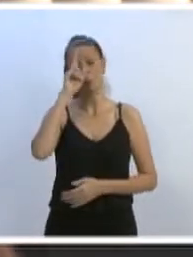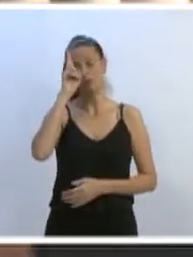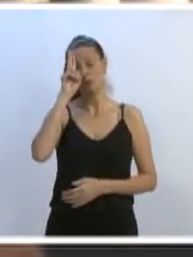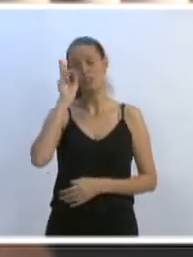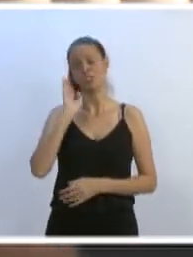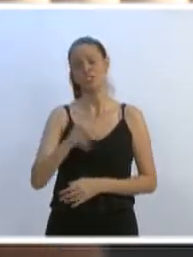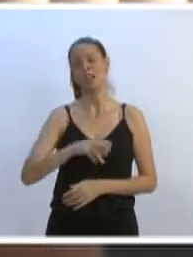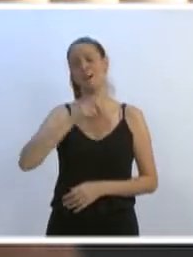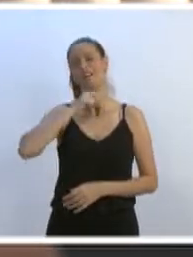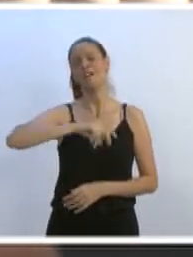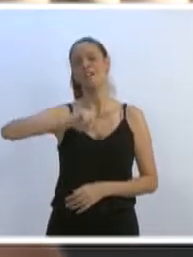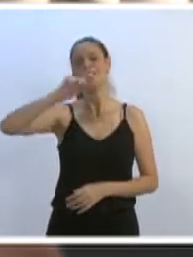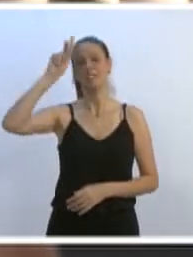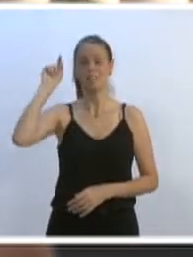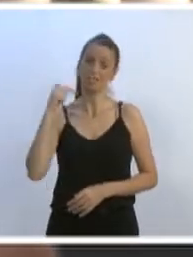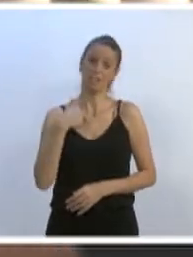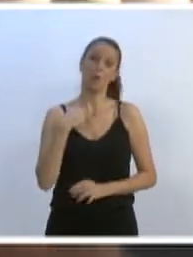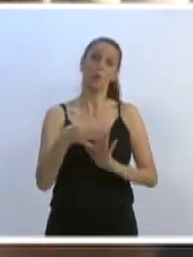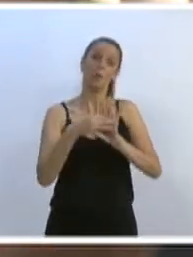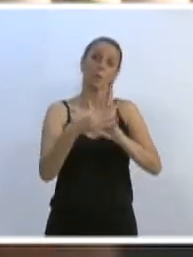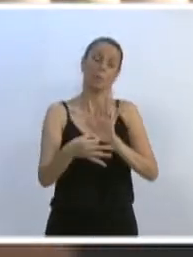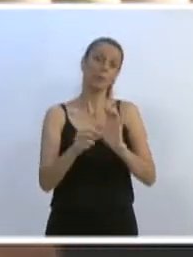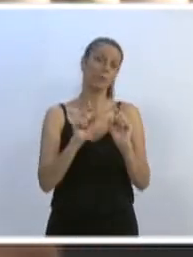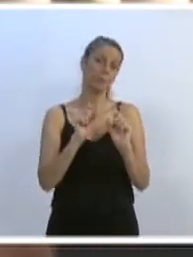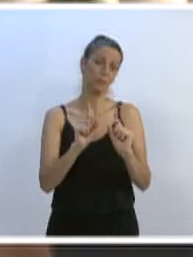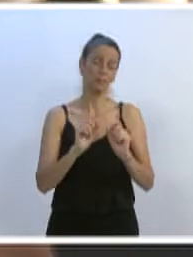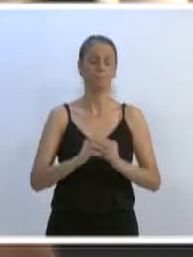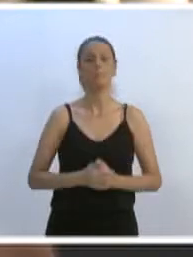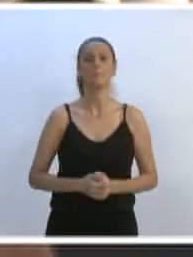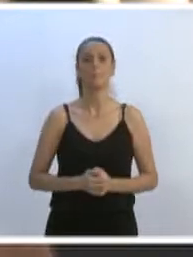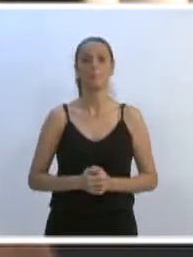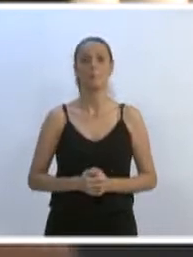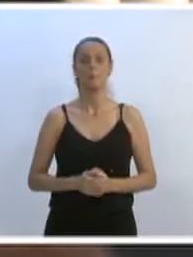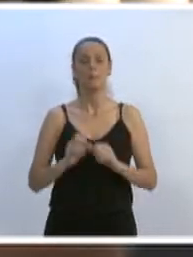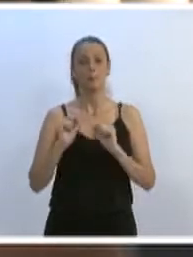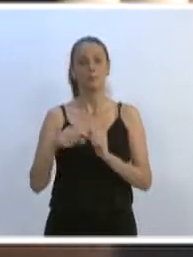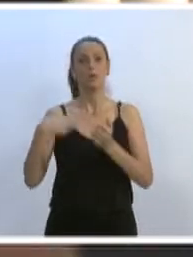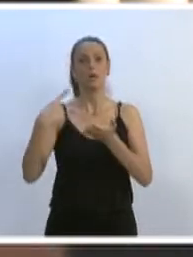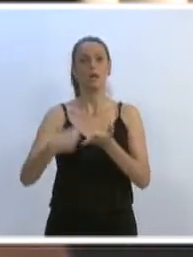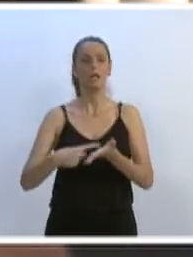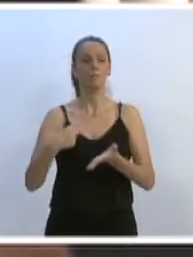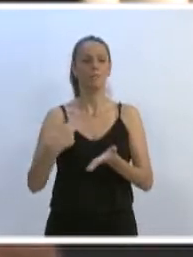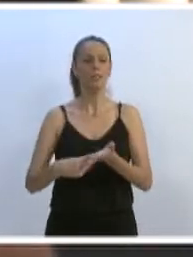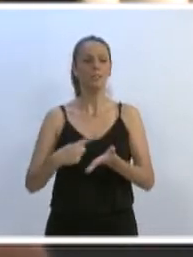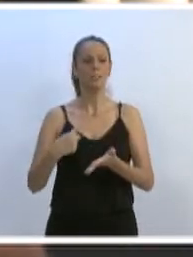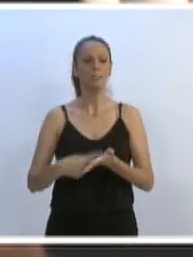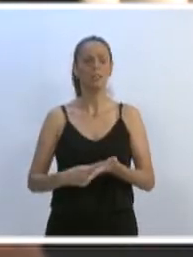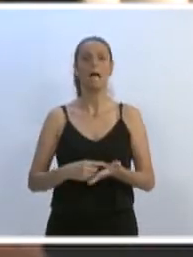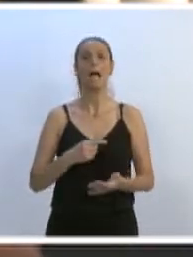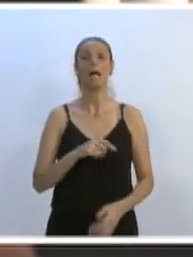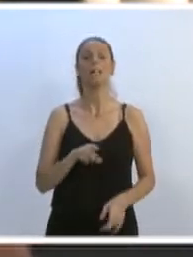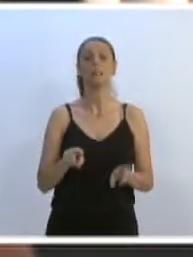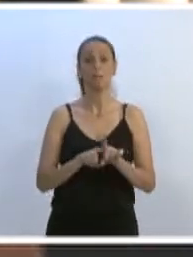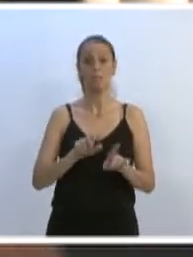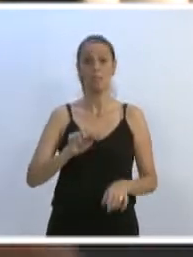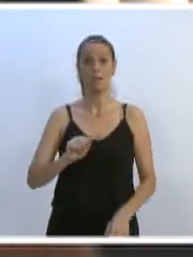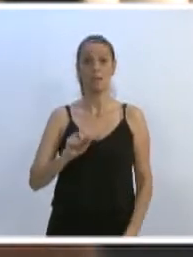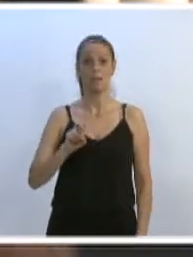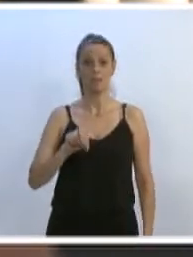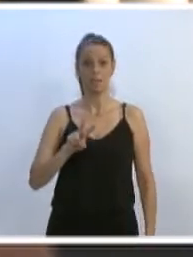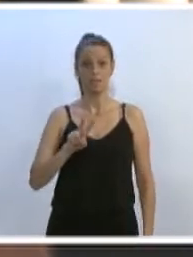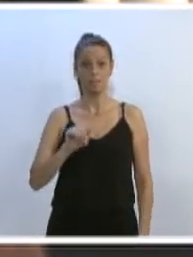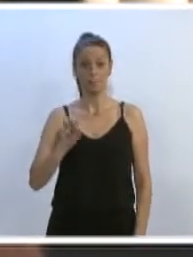anos vamos fazer uma sugestão do vereador vamos trazer o joão vi também nessa comissão que ela também representa 14 municípios para